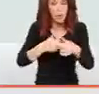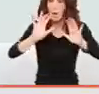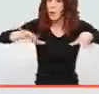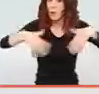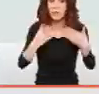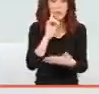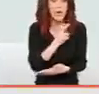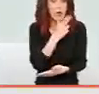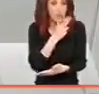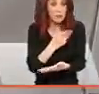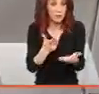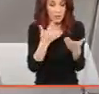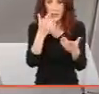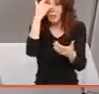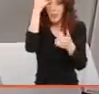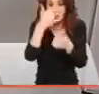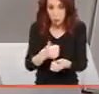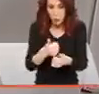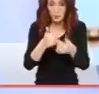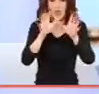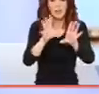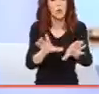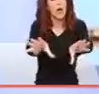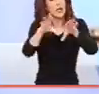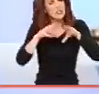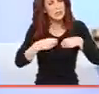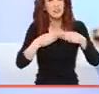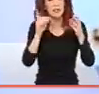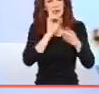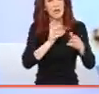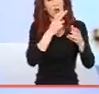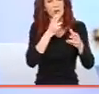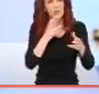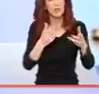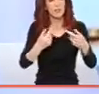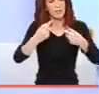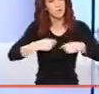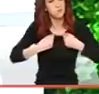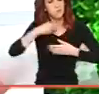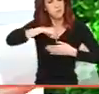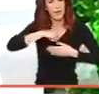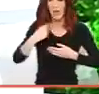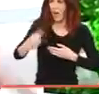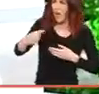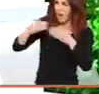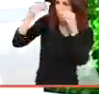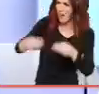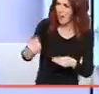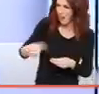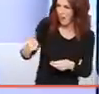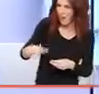que se preze. Esta é a plataforma, agora assumam a medonha que há em todos vós e bora lá clicar. Mas a plataforma já existe? Já existe, cliquem todos.